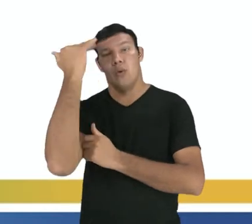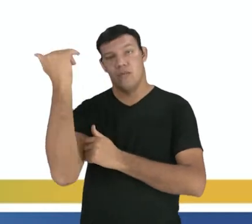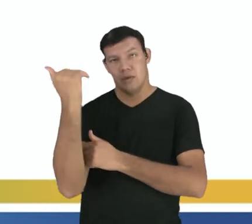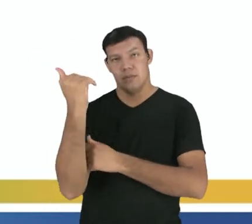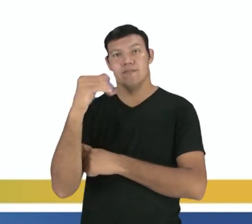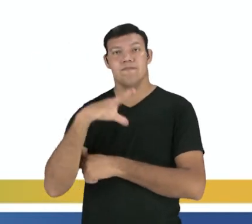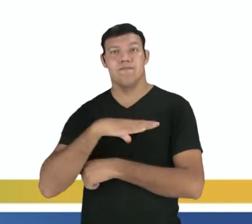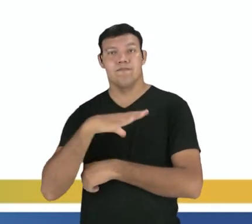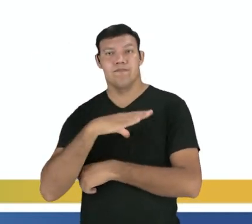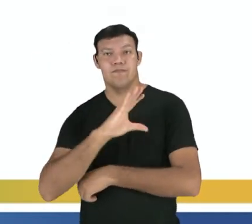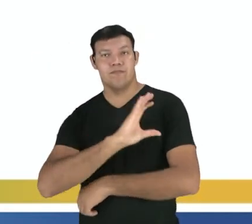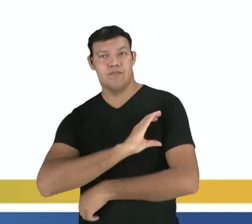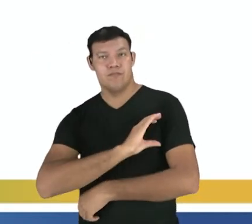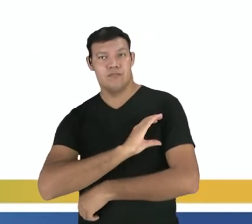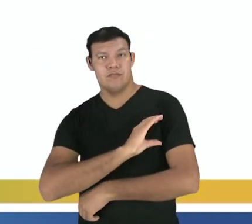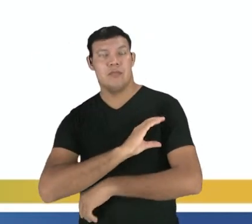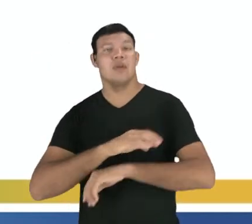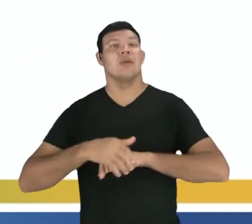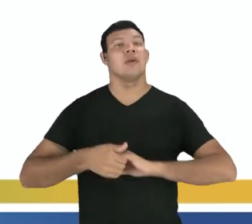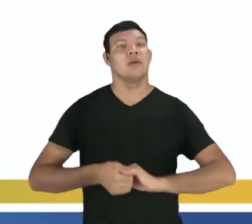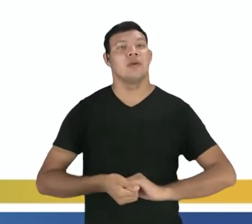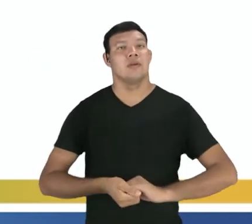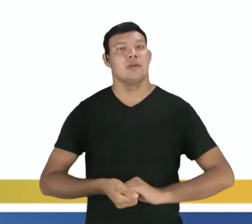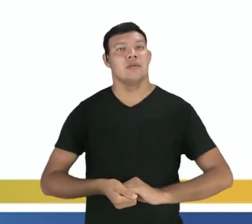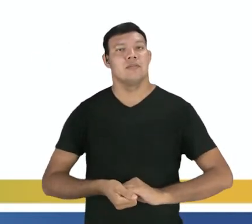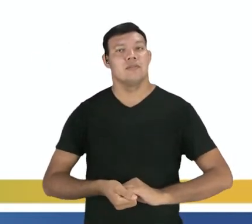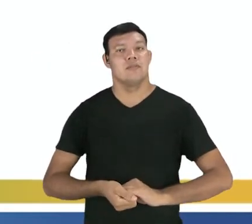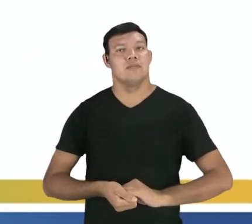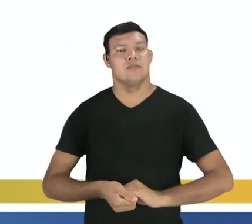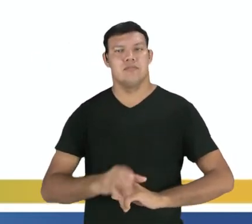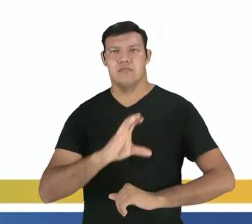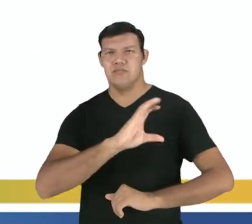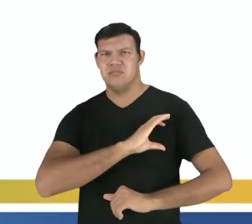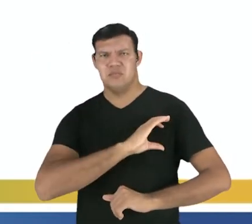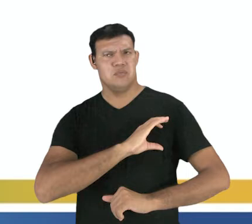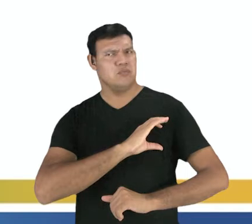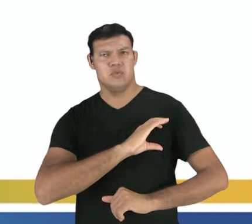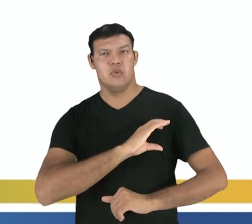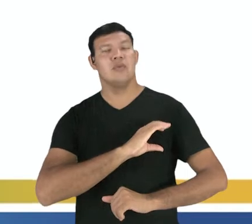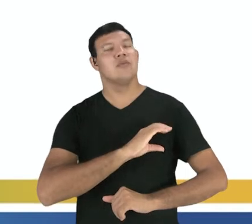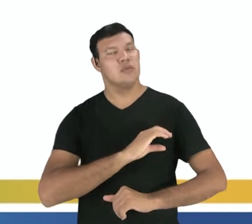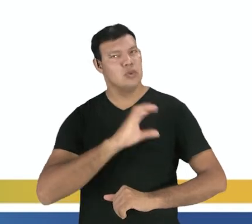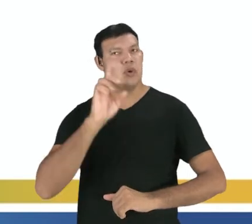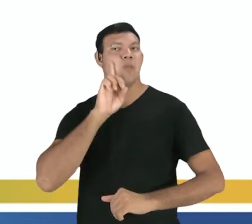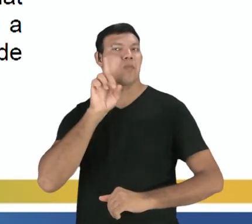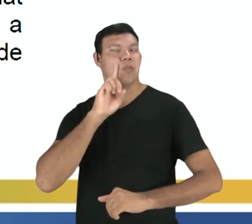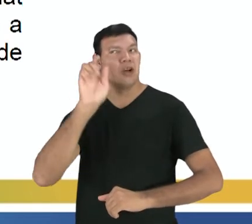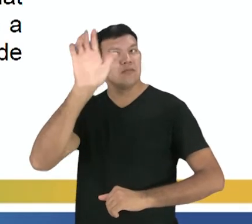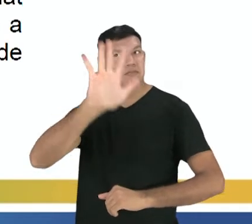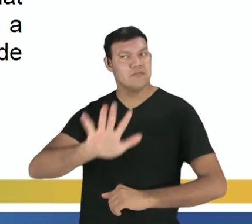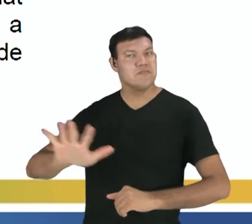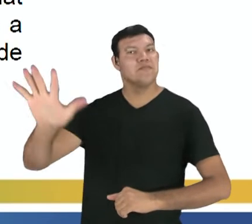popular no Canadá. Não apenas no Canadá, ok? Na América do Norte de forma geral.